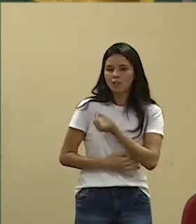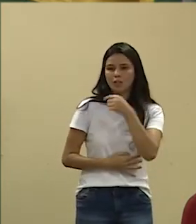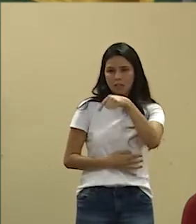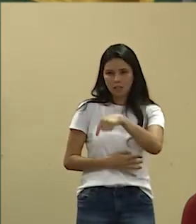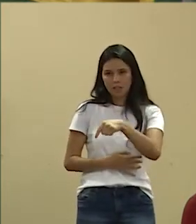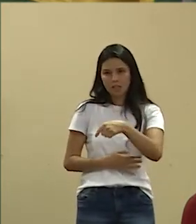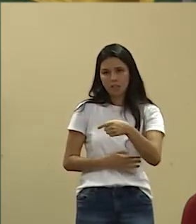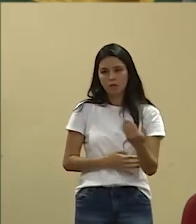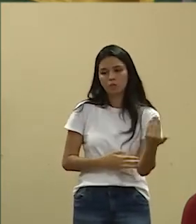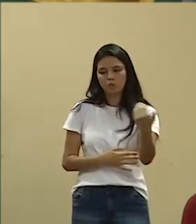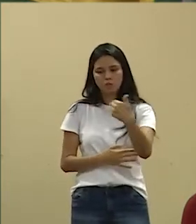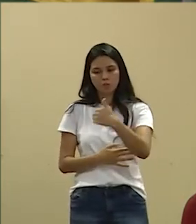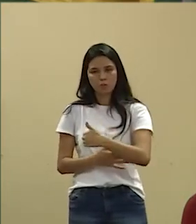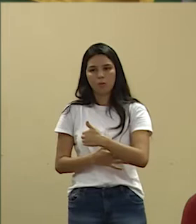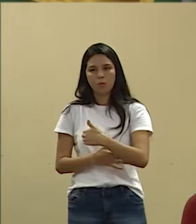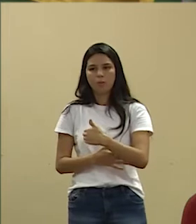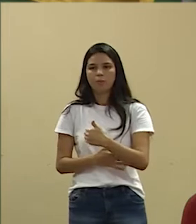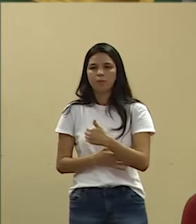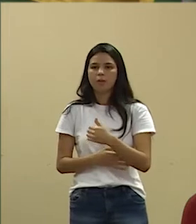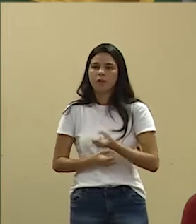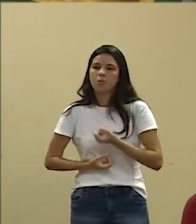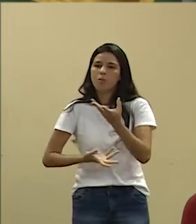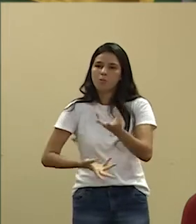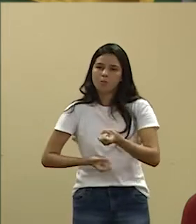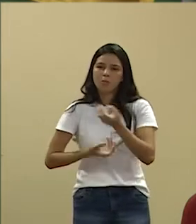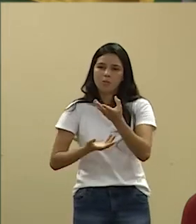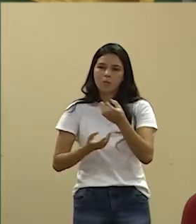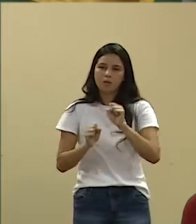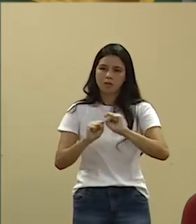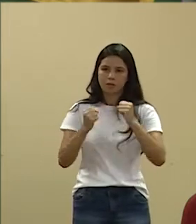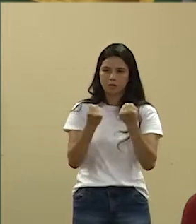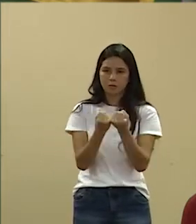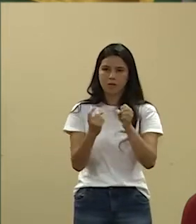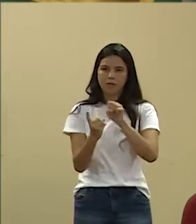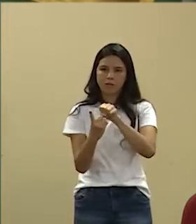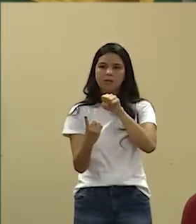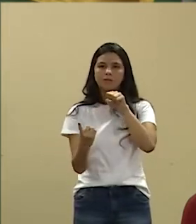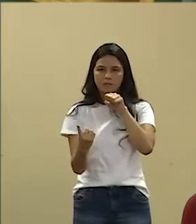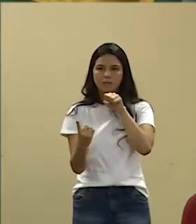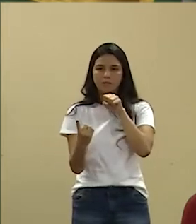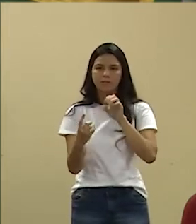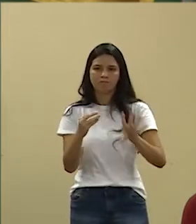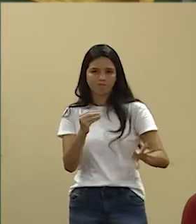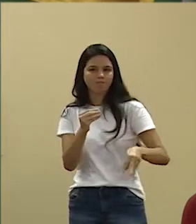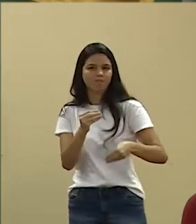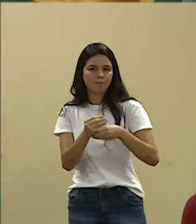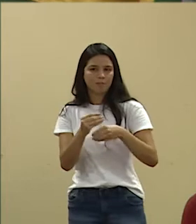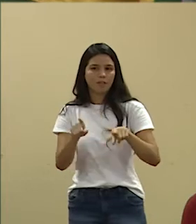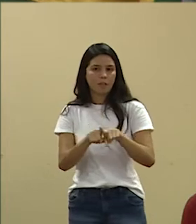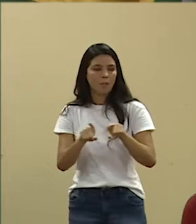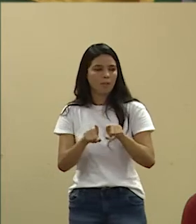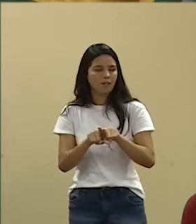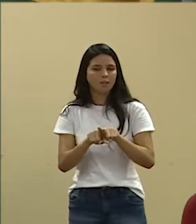a contribuir com os seminários da sead até por essa questão que o irã comentou da sobrecarga docente nem